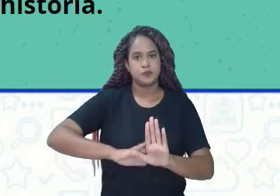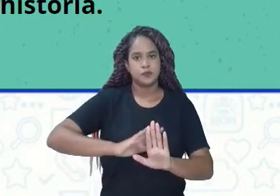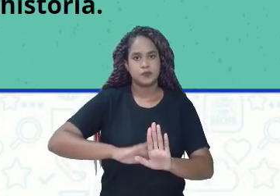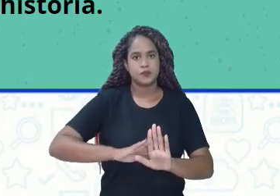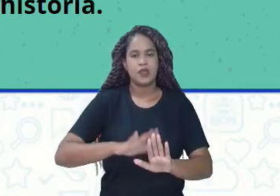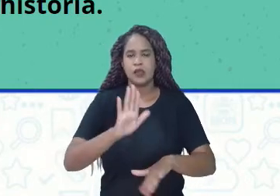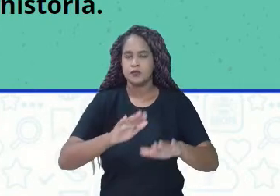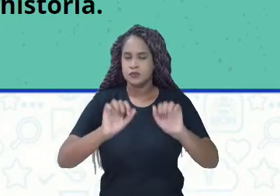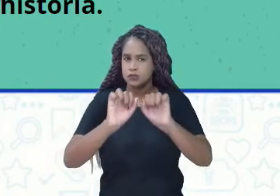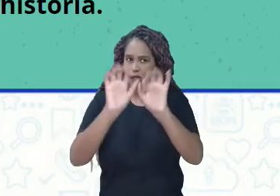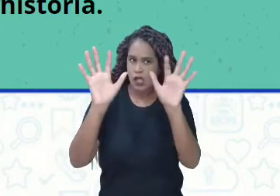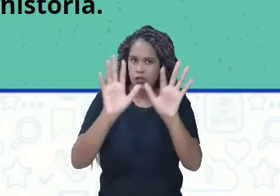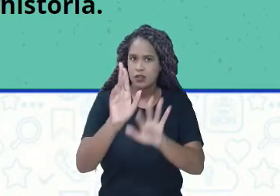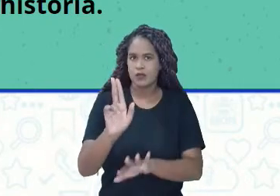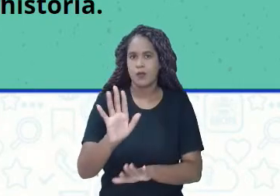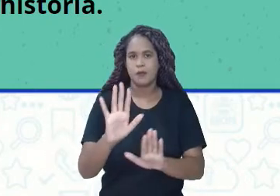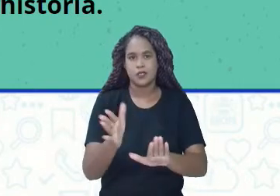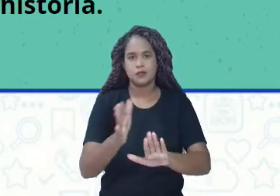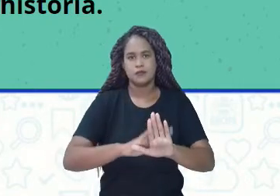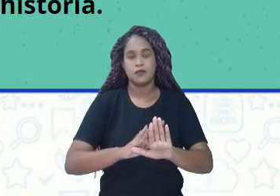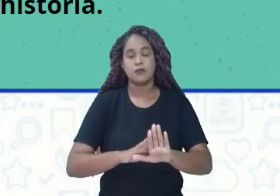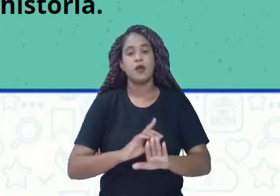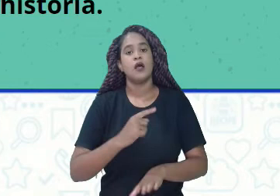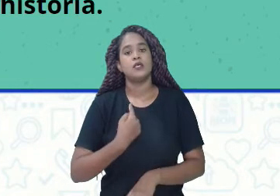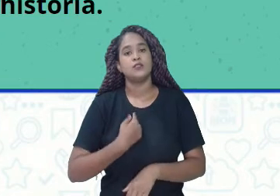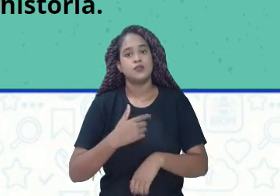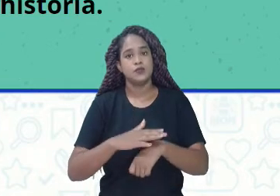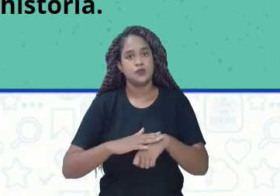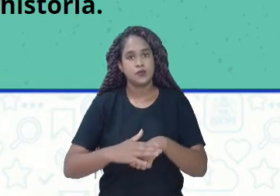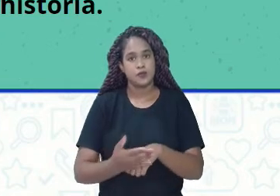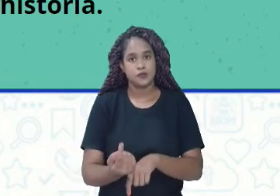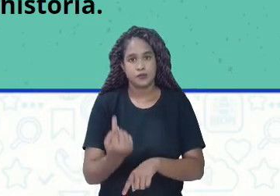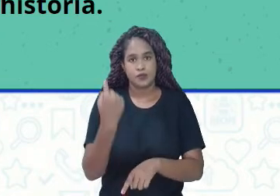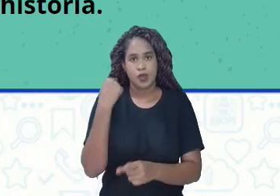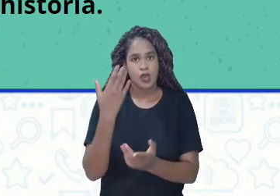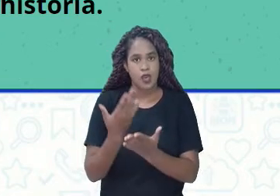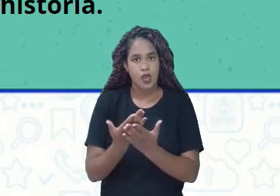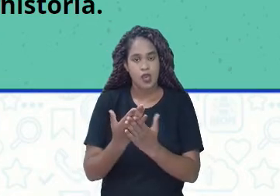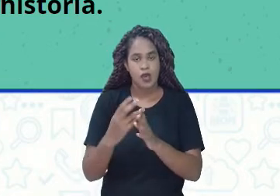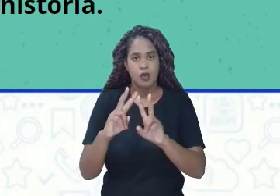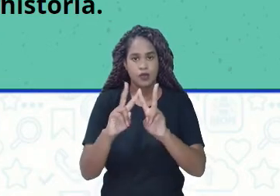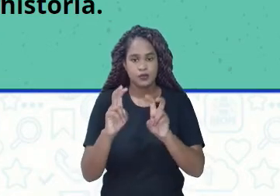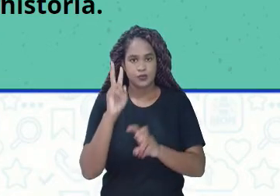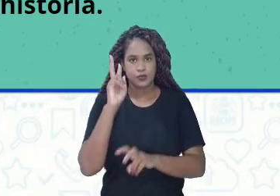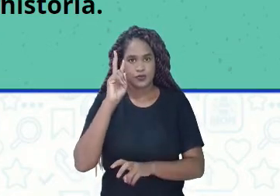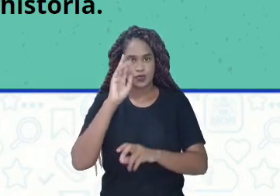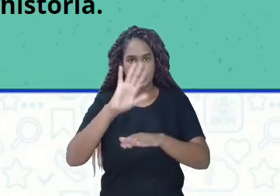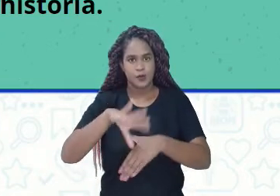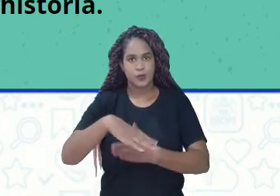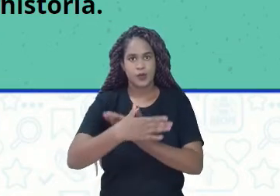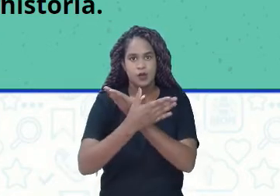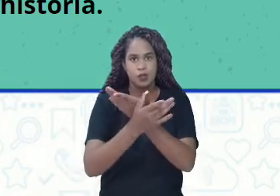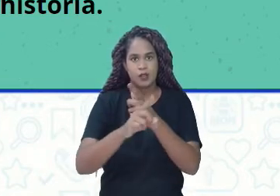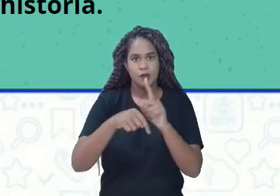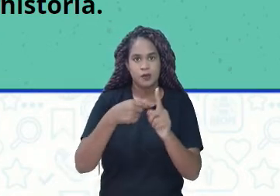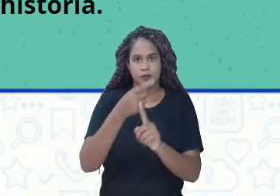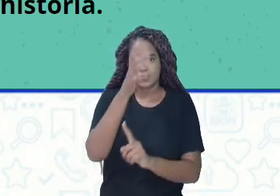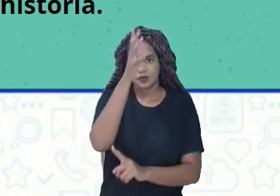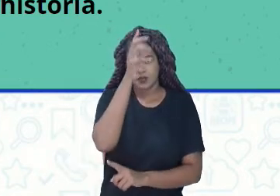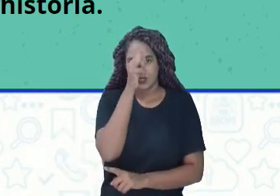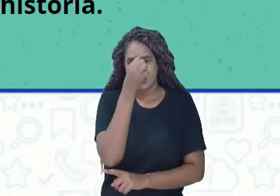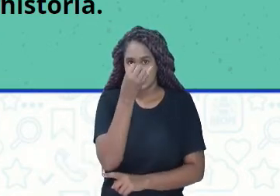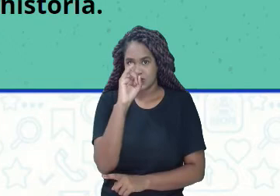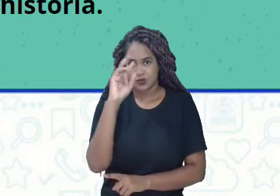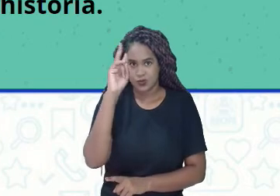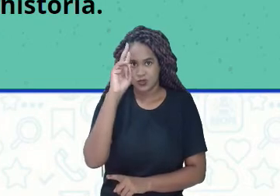aula passada sobre a fábula que eu contei para vocês, da baleia e do galo. Se não lembram, voltem uma casa e